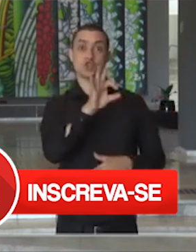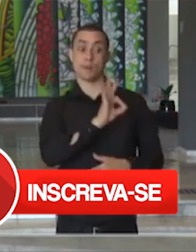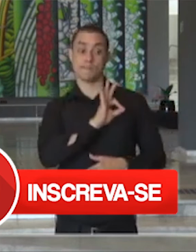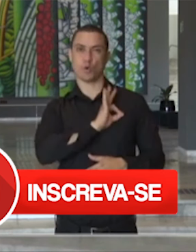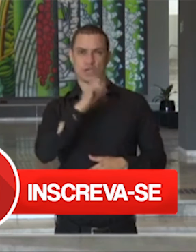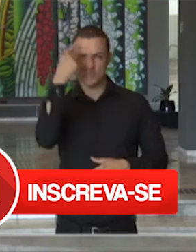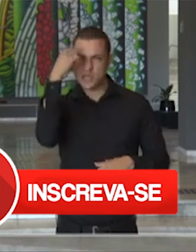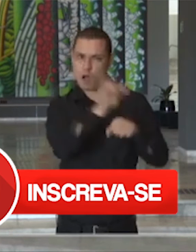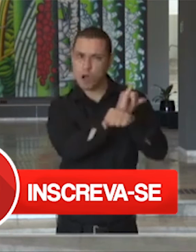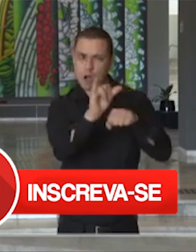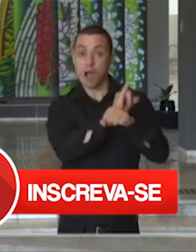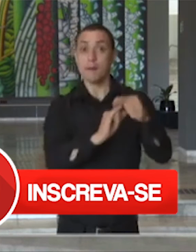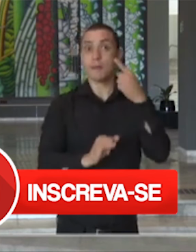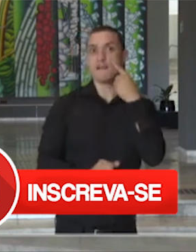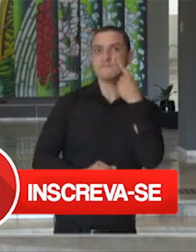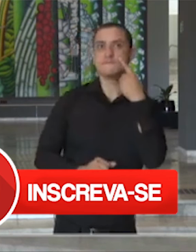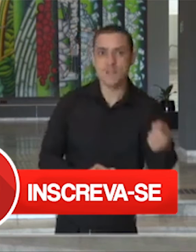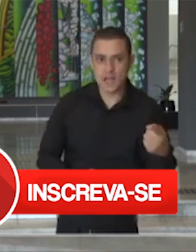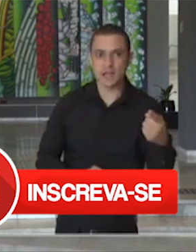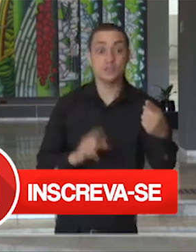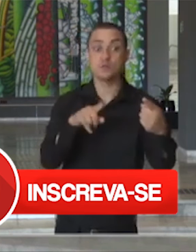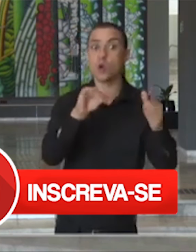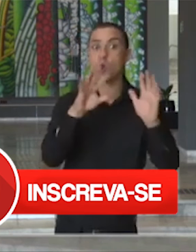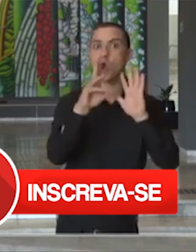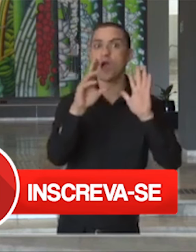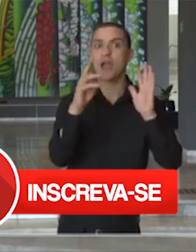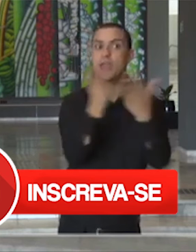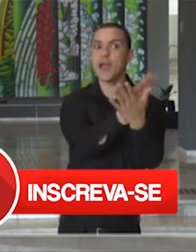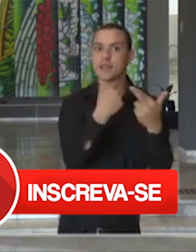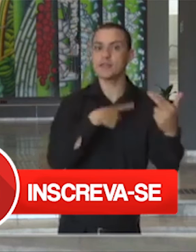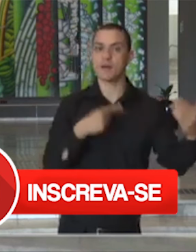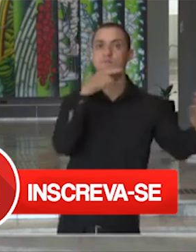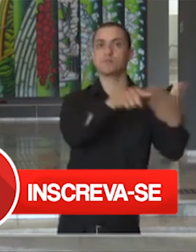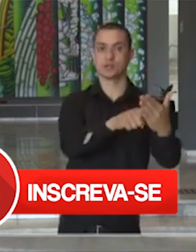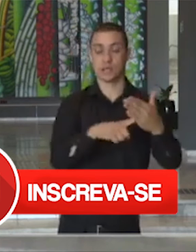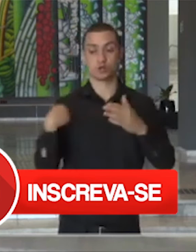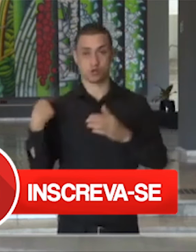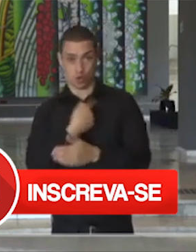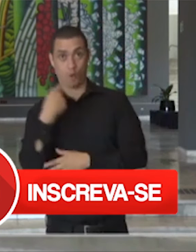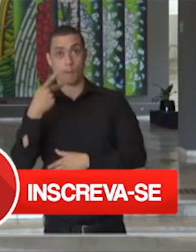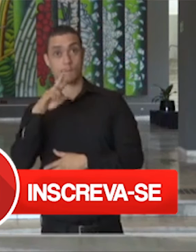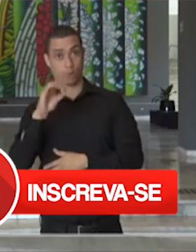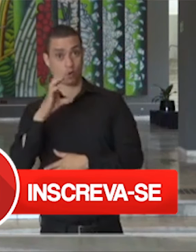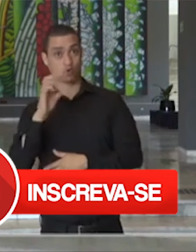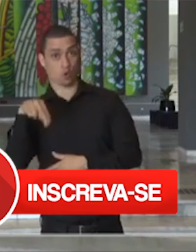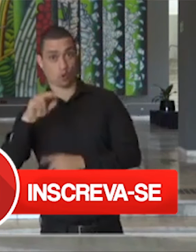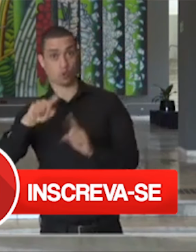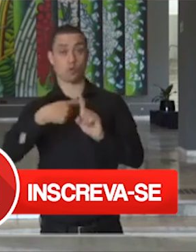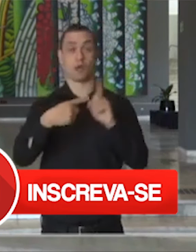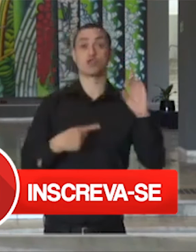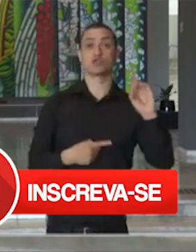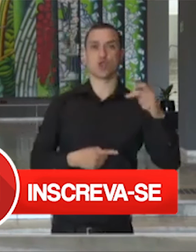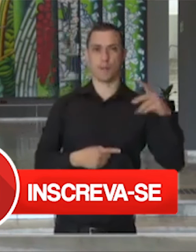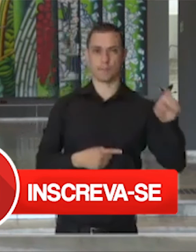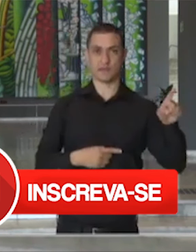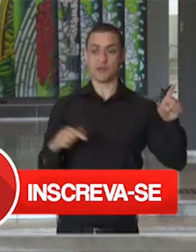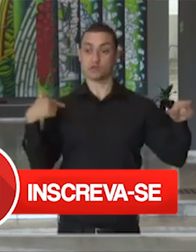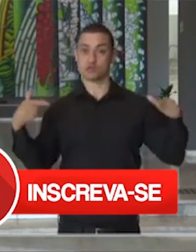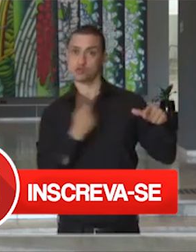para que haja uma estratégia de atuação. PROCON e DOP vão atuar conjuntamente, ordem do